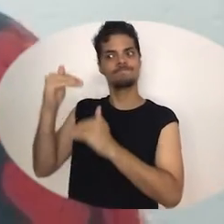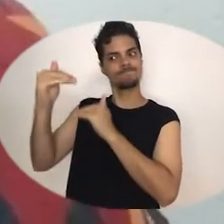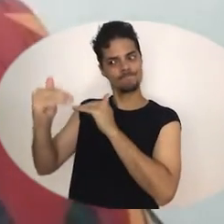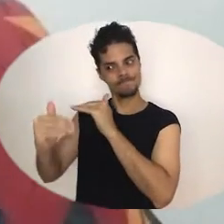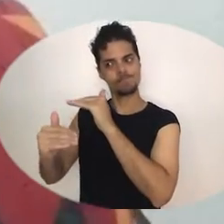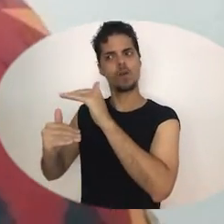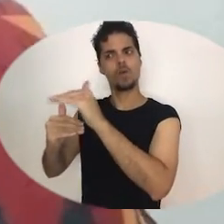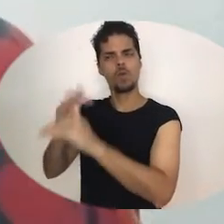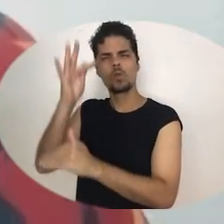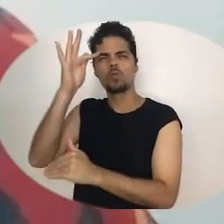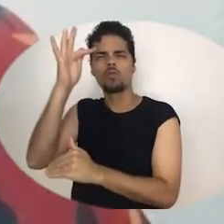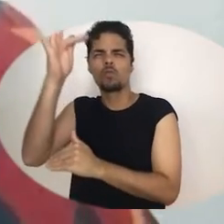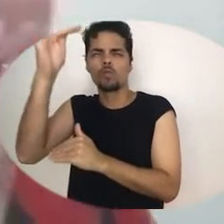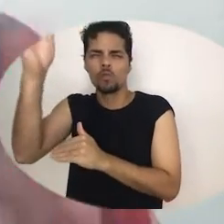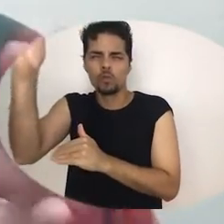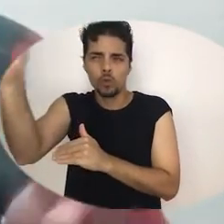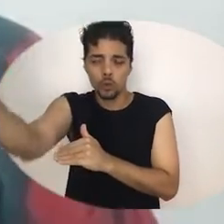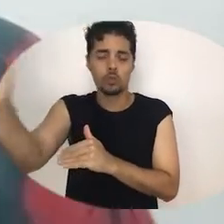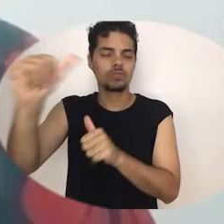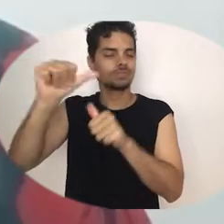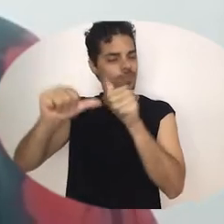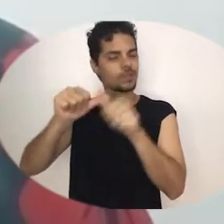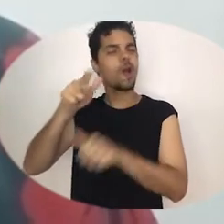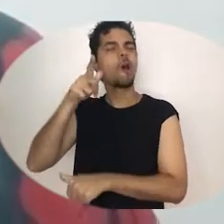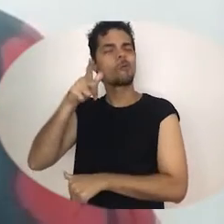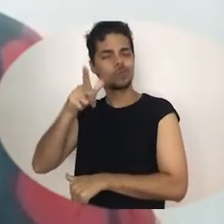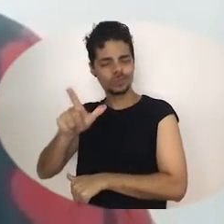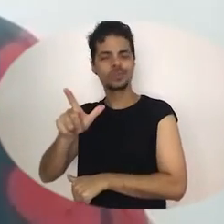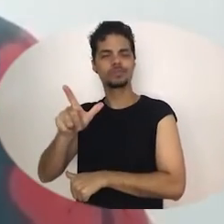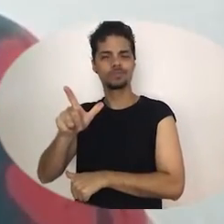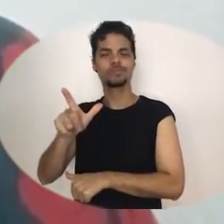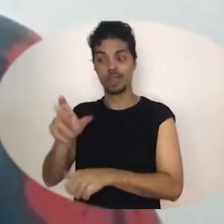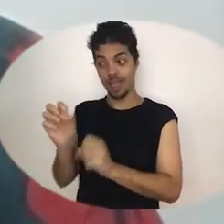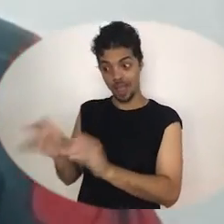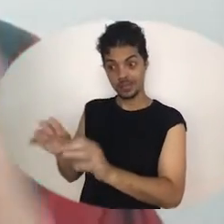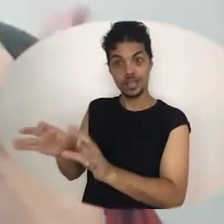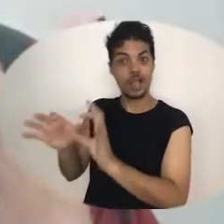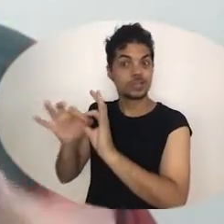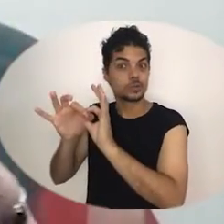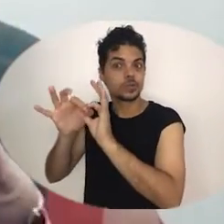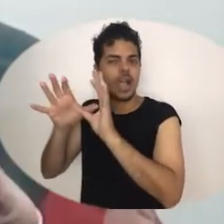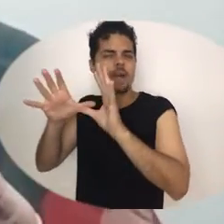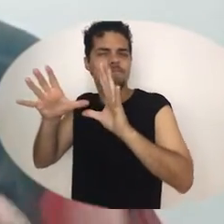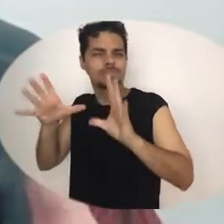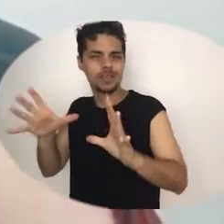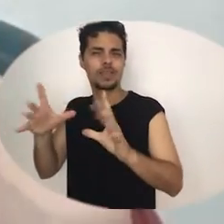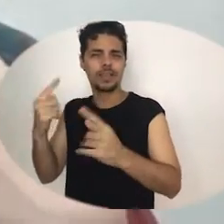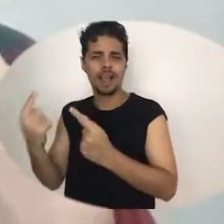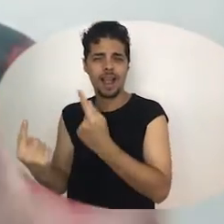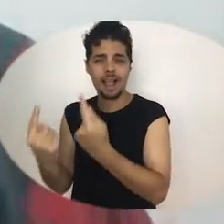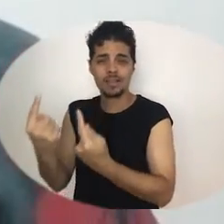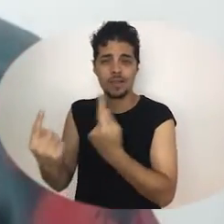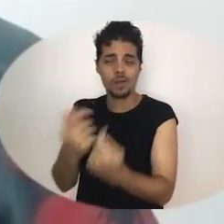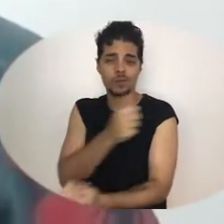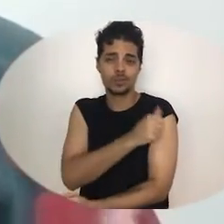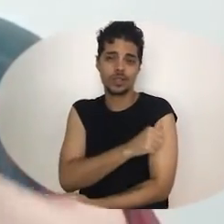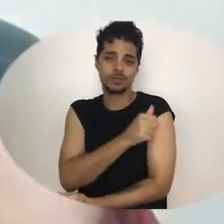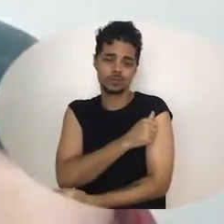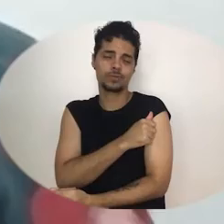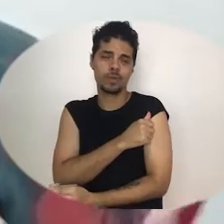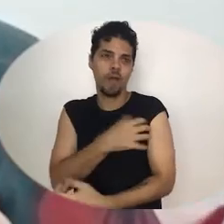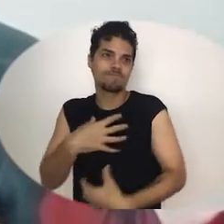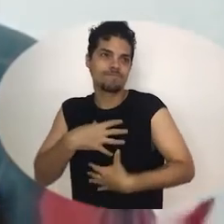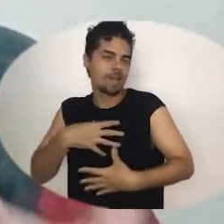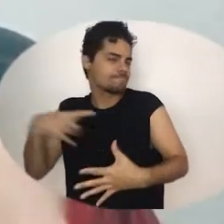vamos transformar todos, mas é tentar dar um poder. E esse poder é a educação para libertar,